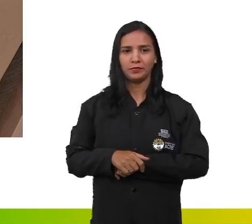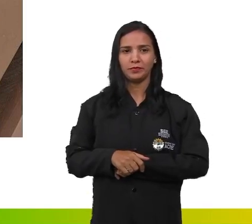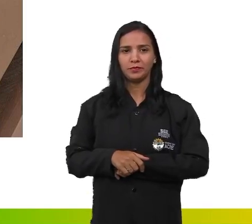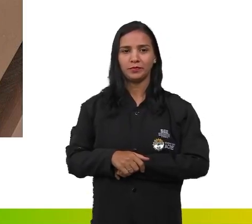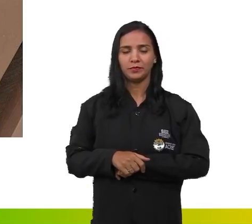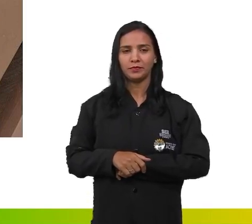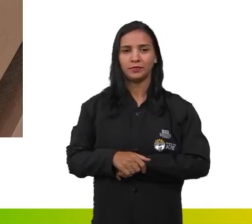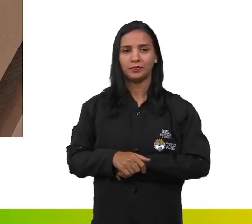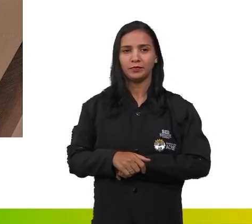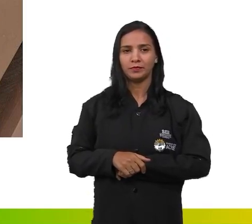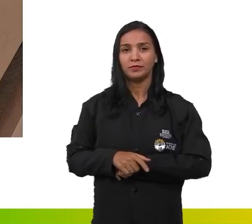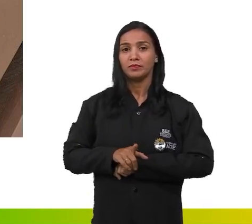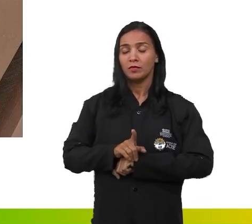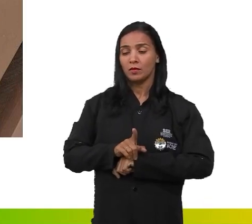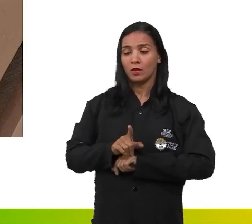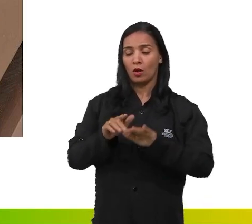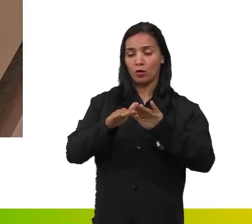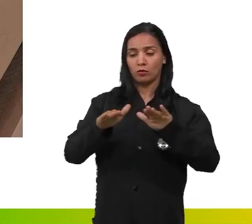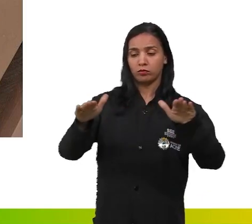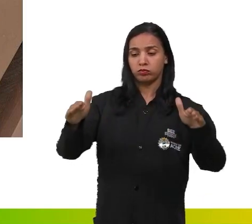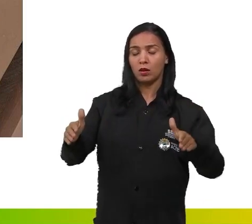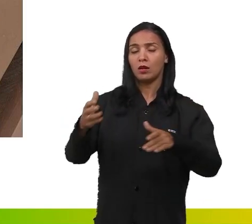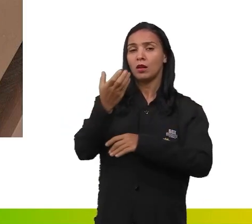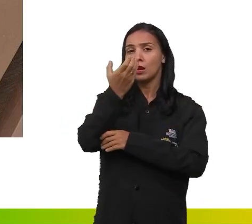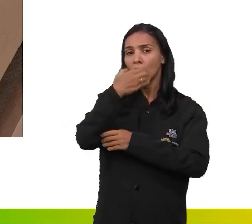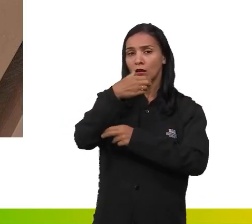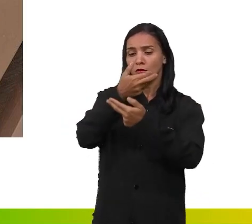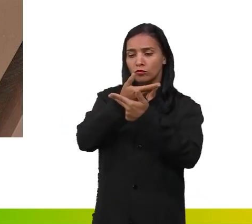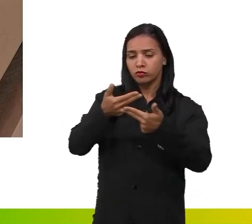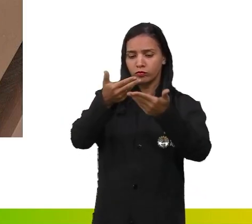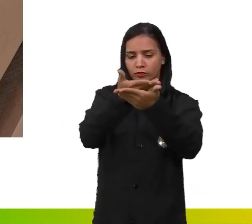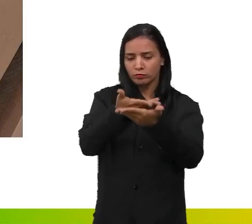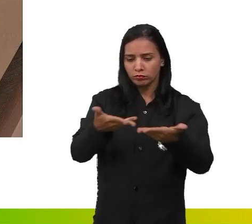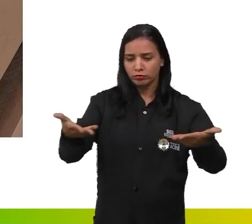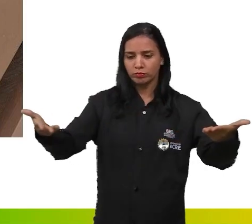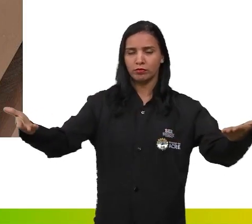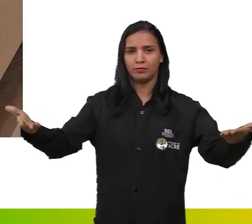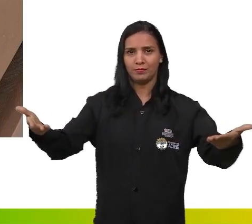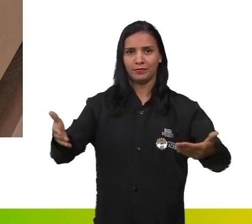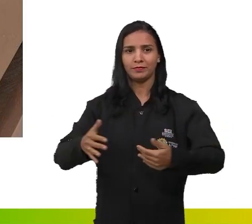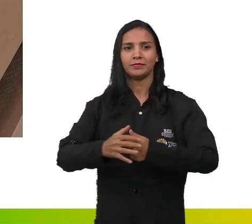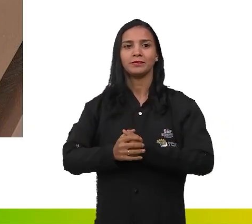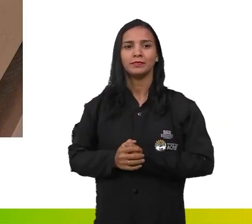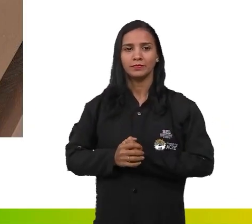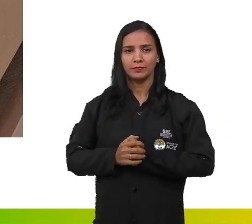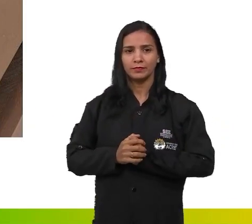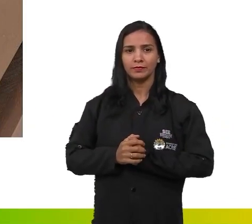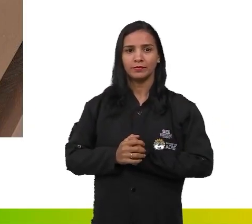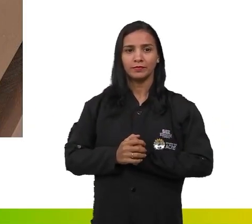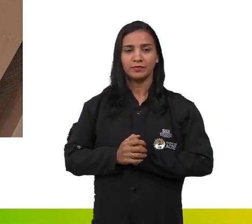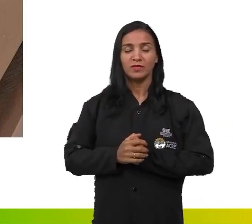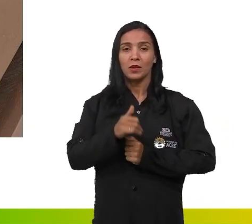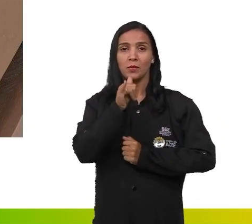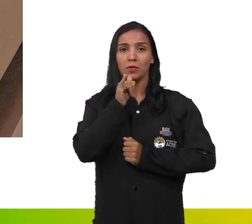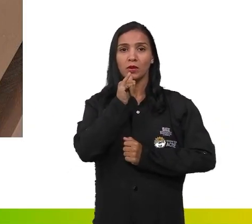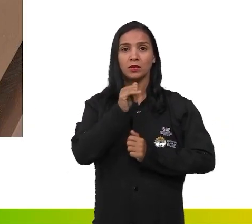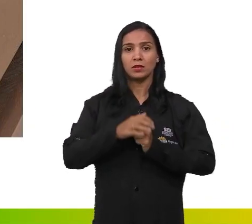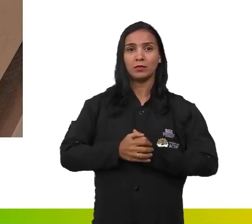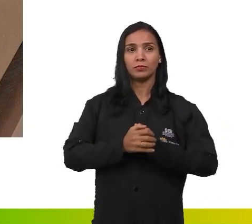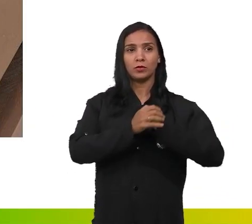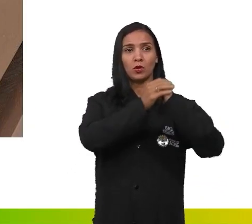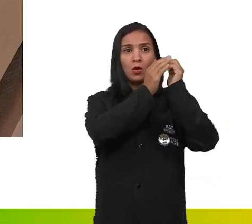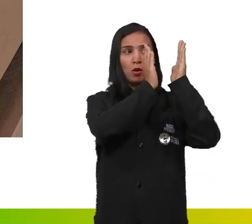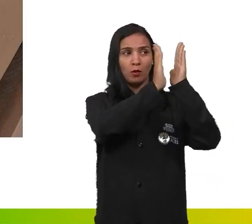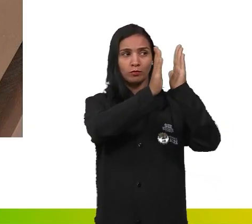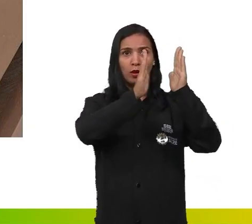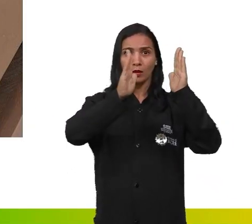the table. As frutas estão em cima da mesa. The book is on the shelf. O livro está